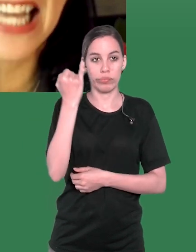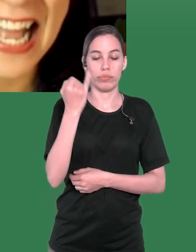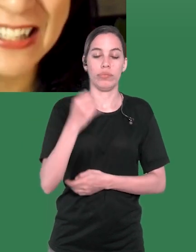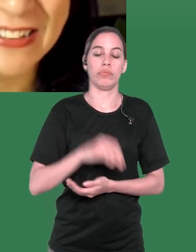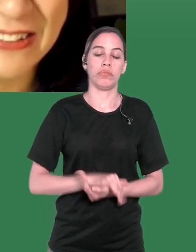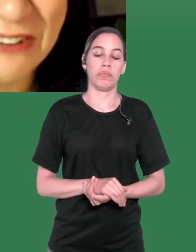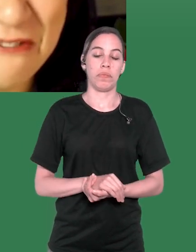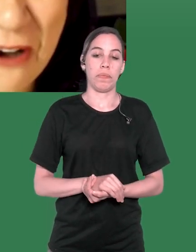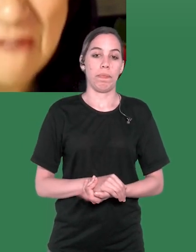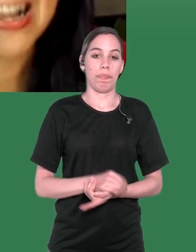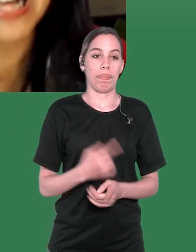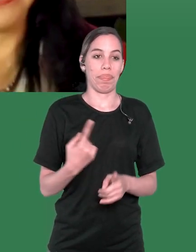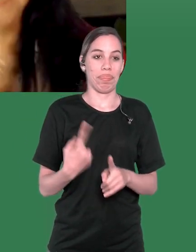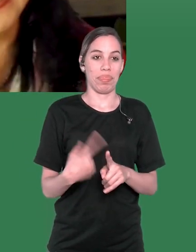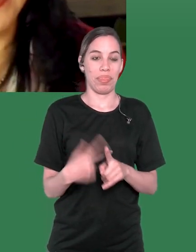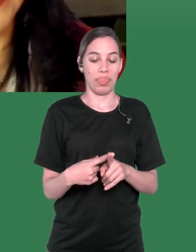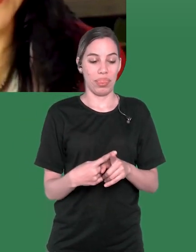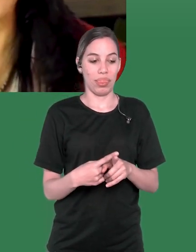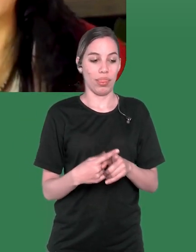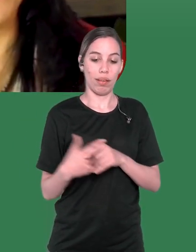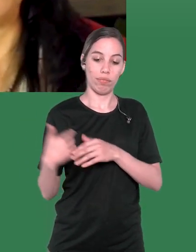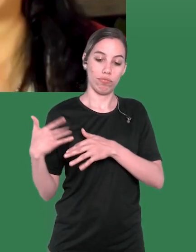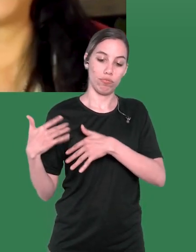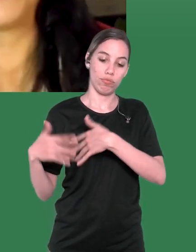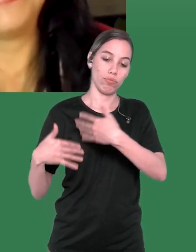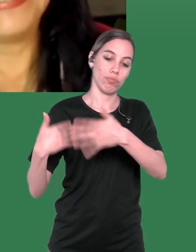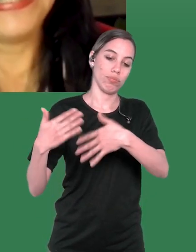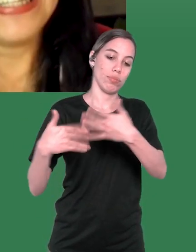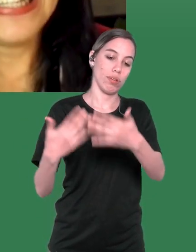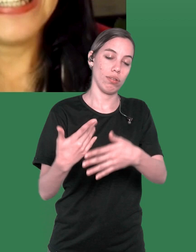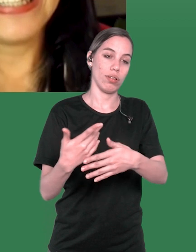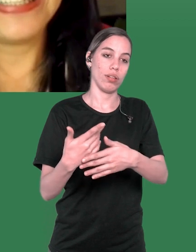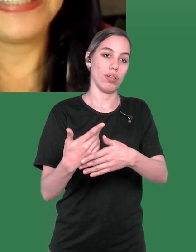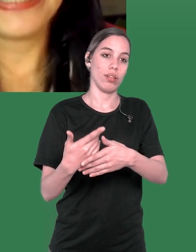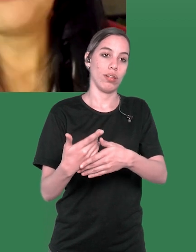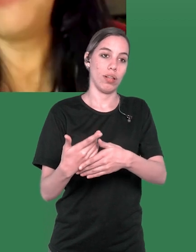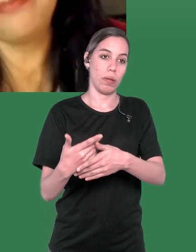canil literário que foi formado ao longo dos tempos